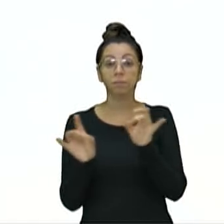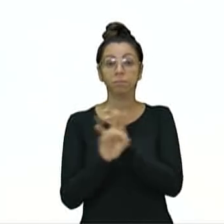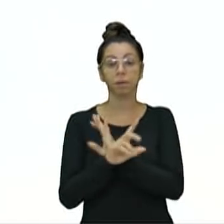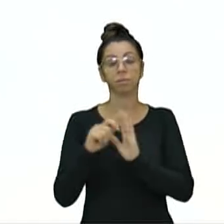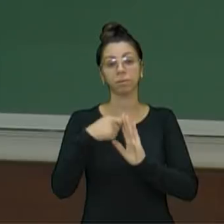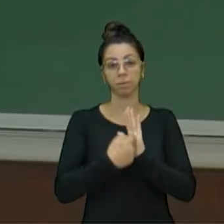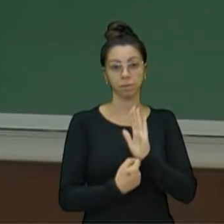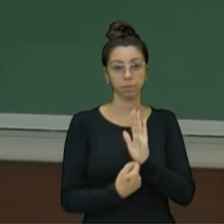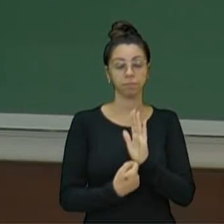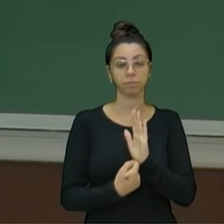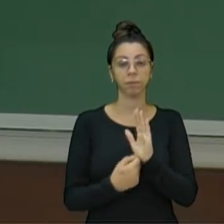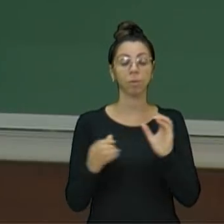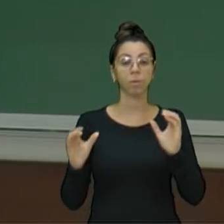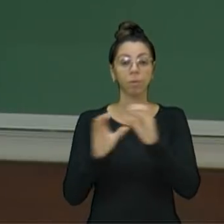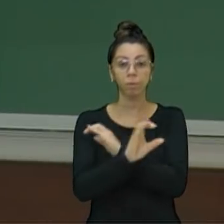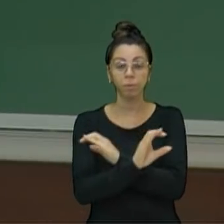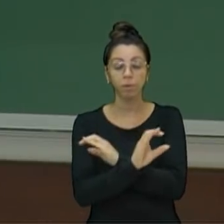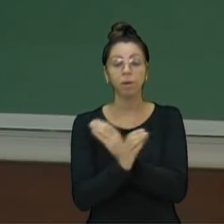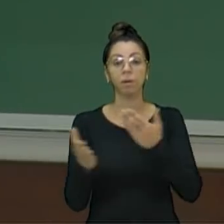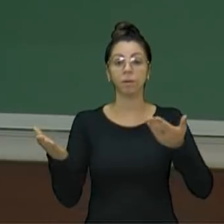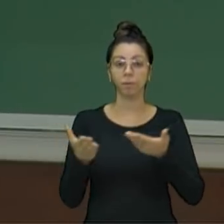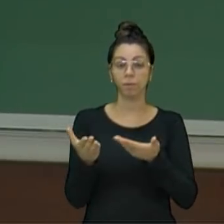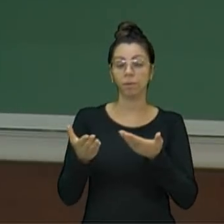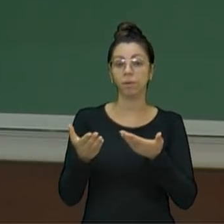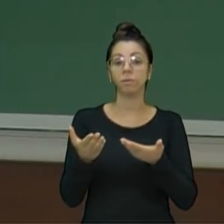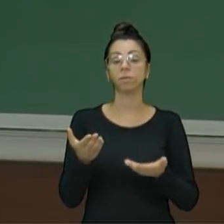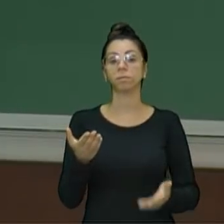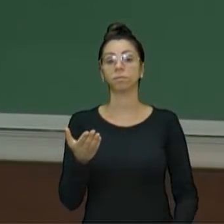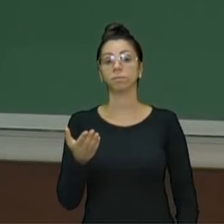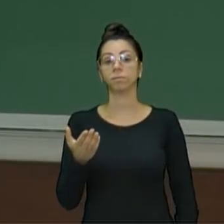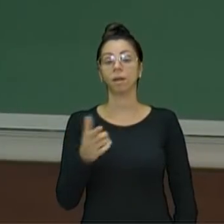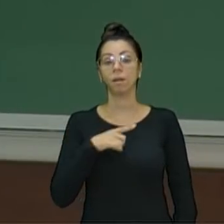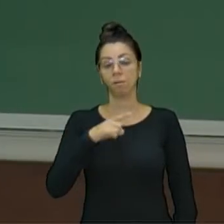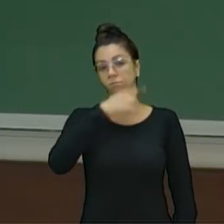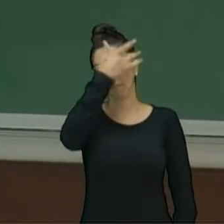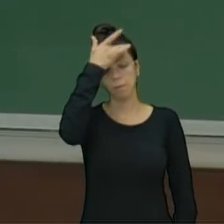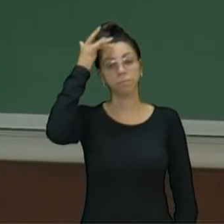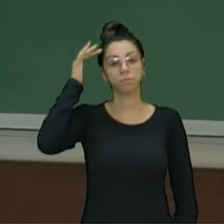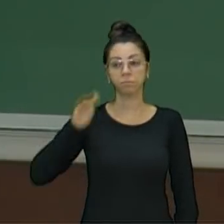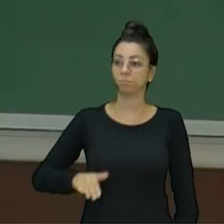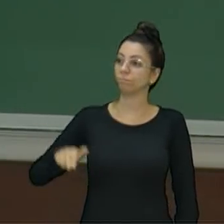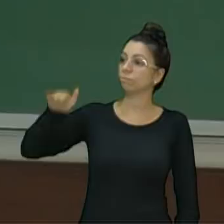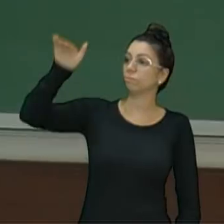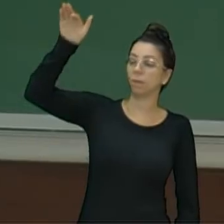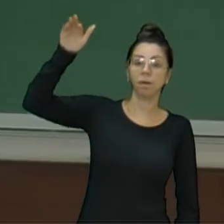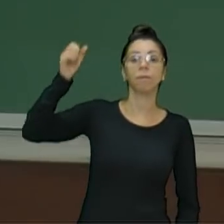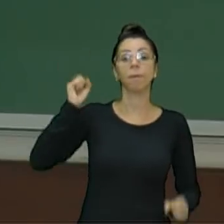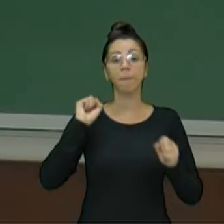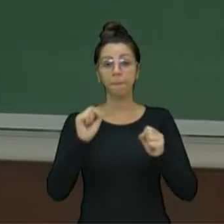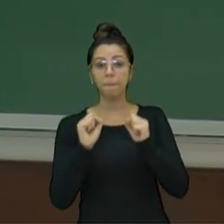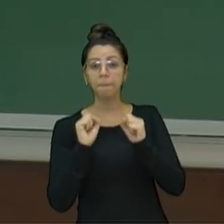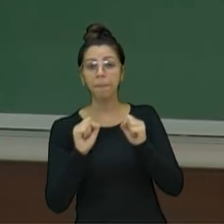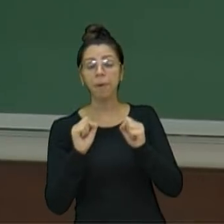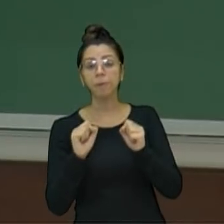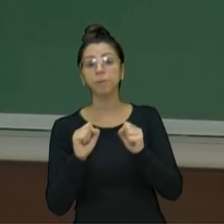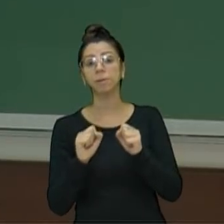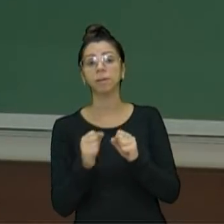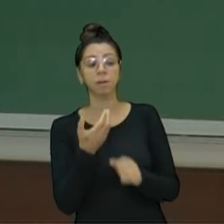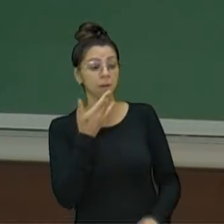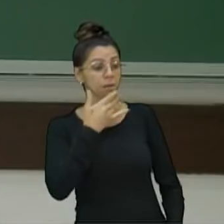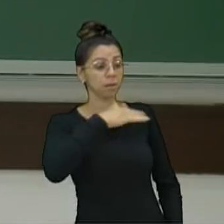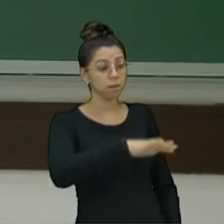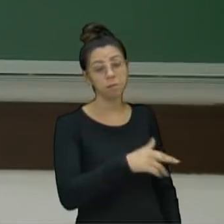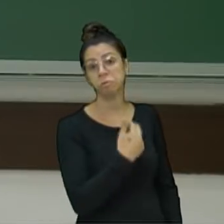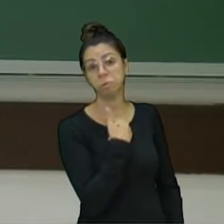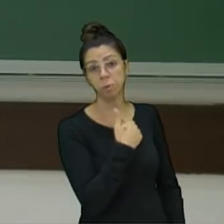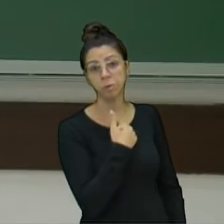texto. Agora que ela é uma pessoa, né, uma adulta, ela pode fazer muitas coisas que o pai dela não permitia quando